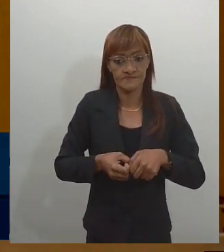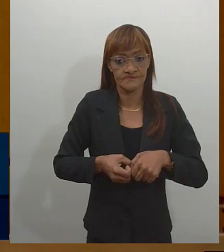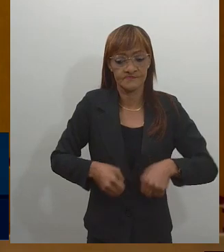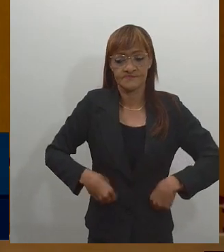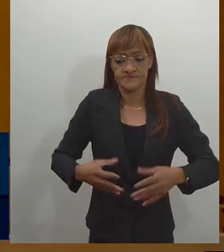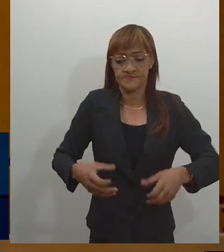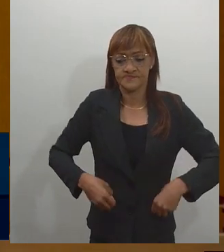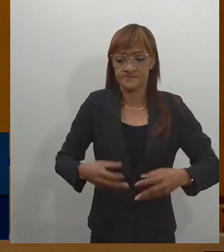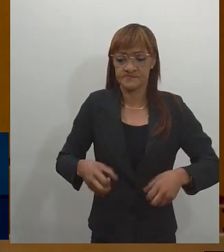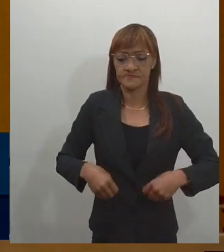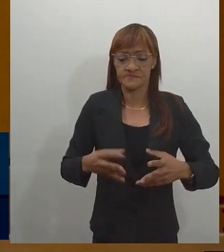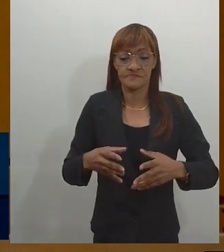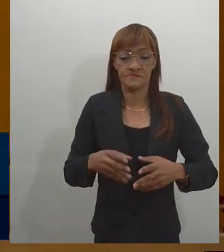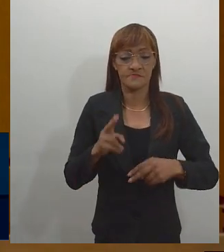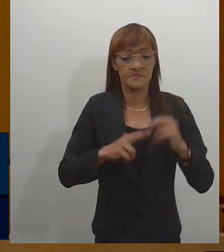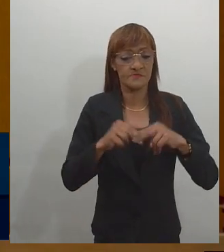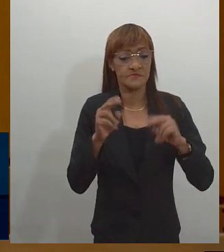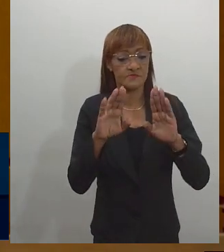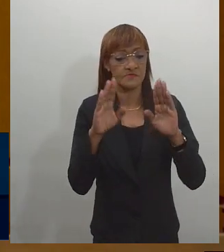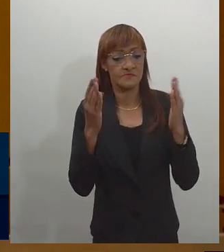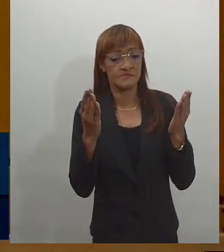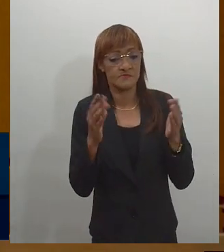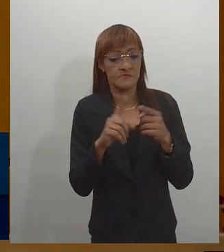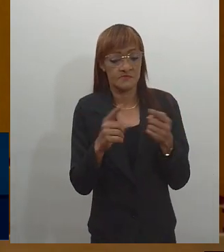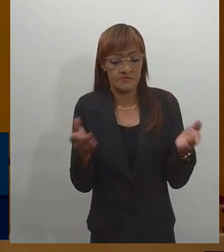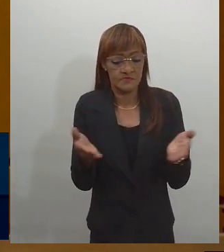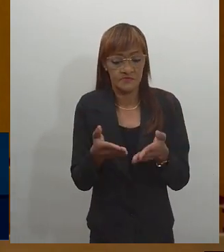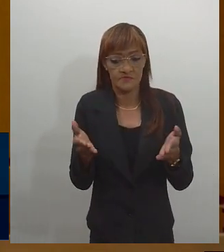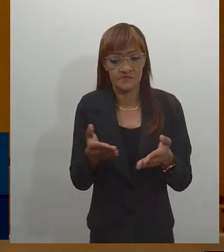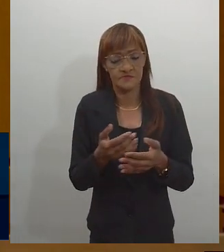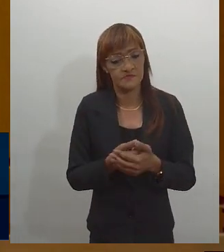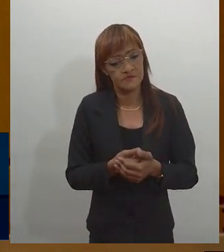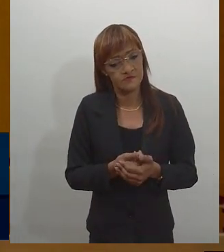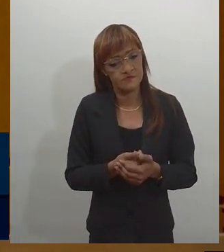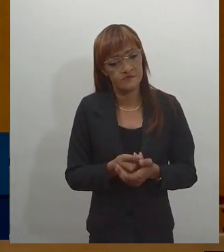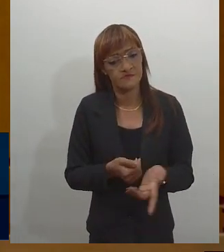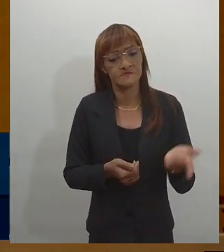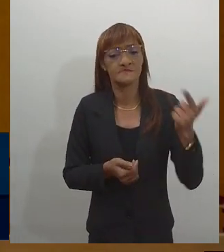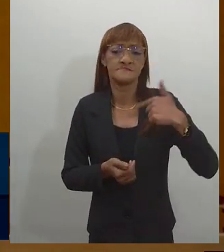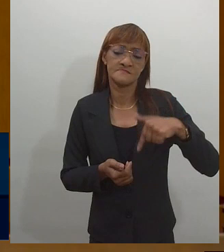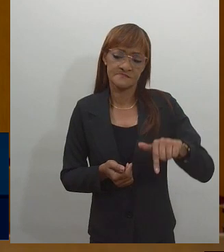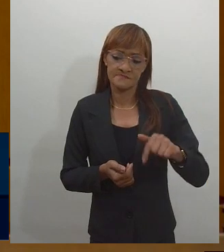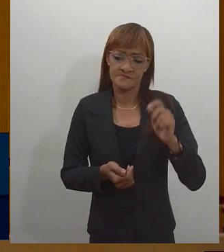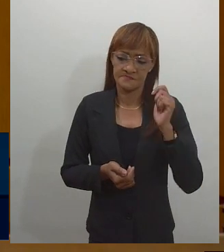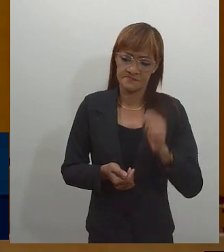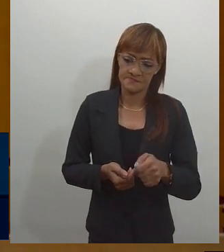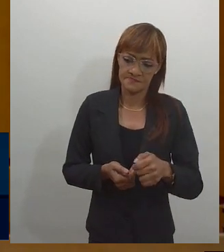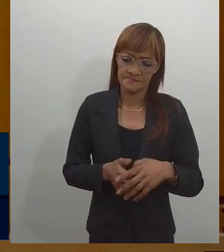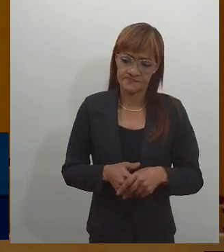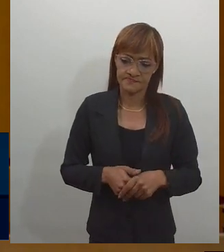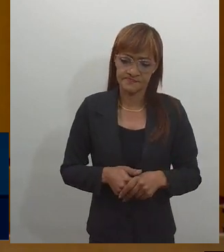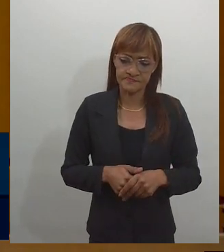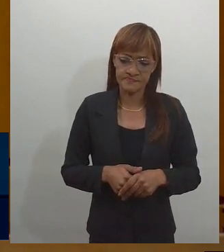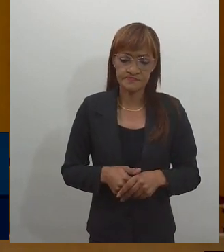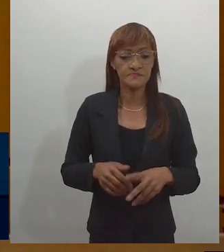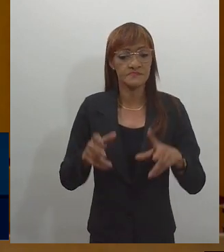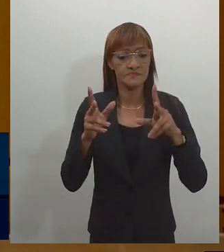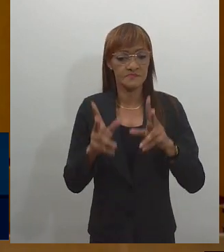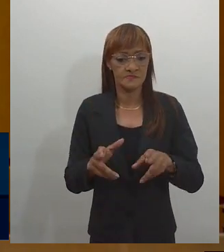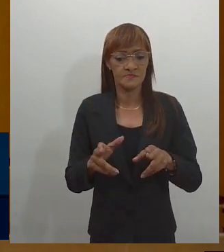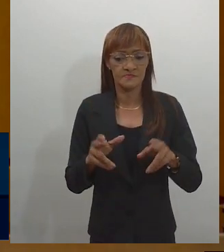produz pague o preço mais uma vez no Estado de Sergipe, como tem sido com o servidor público, que